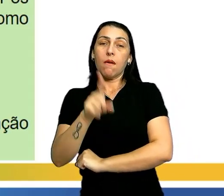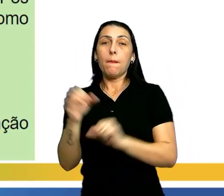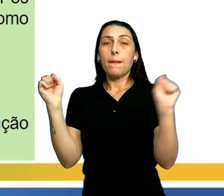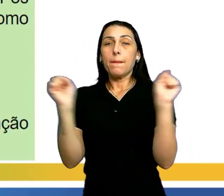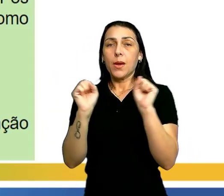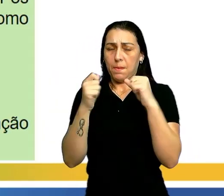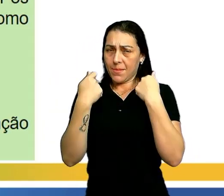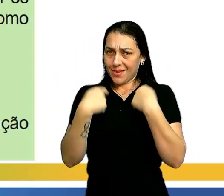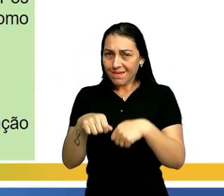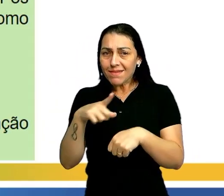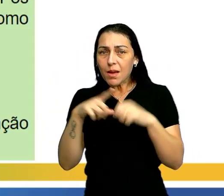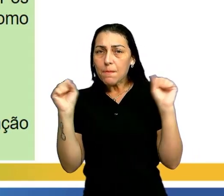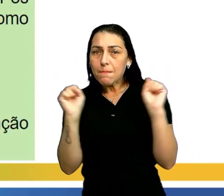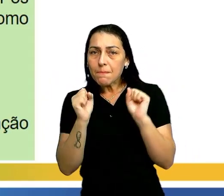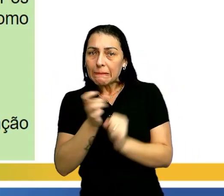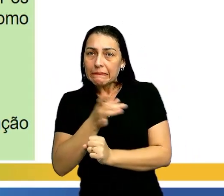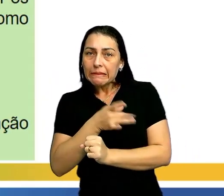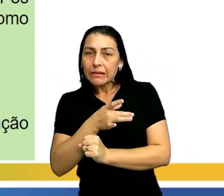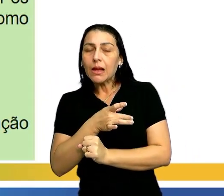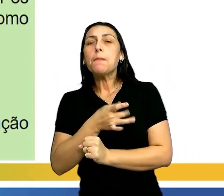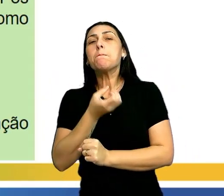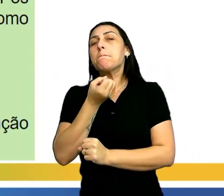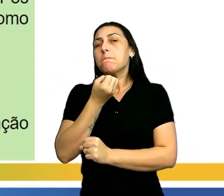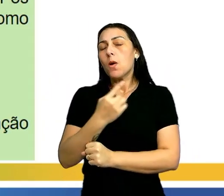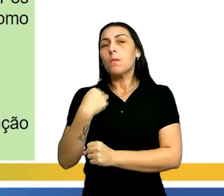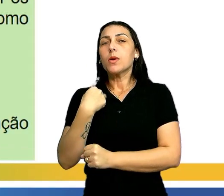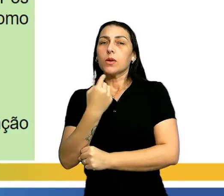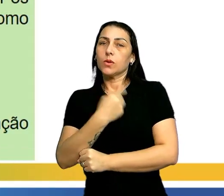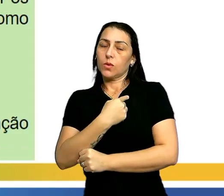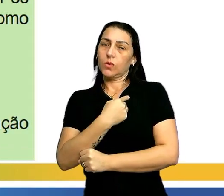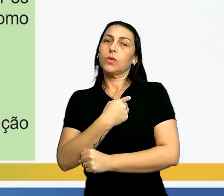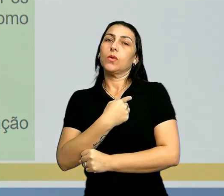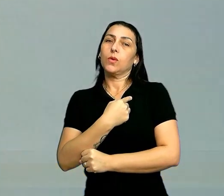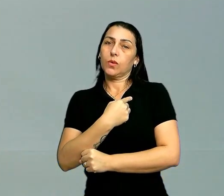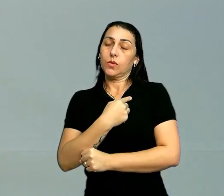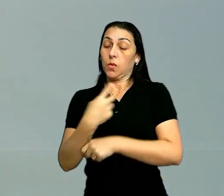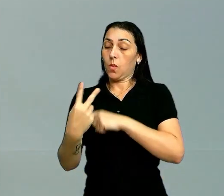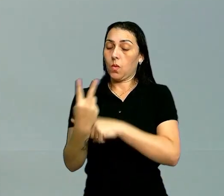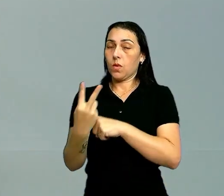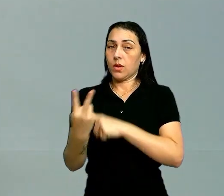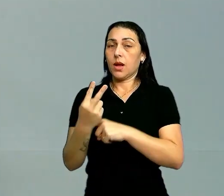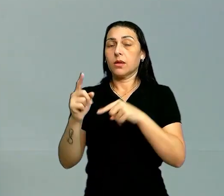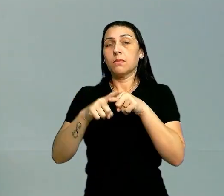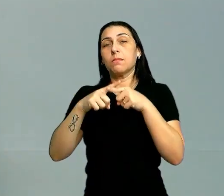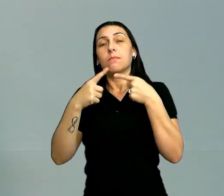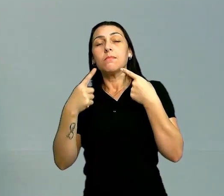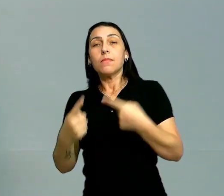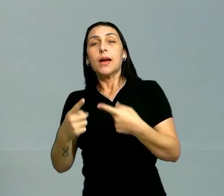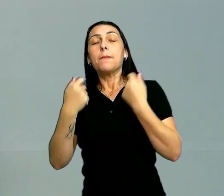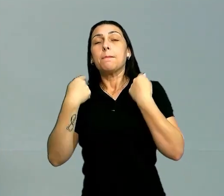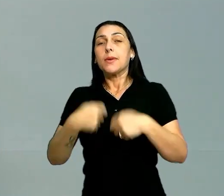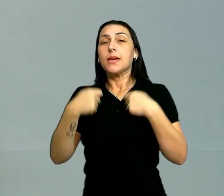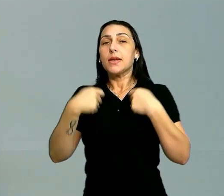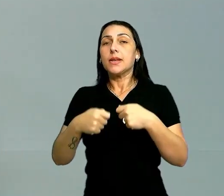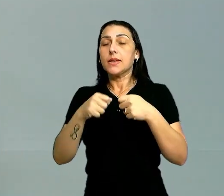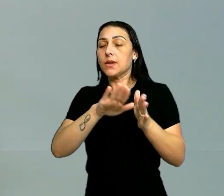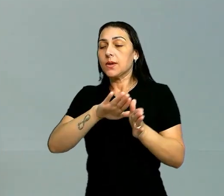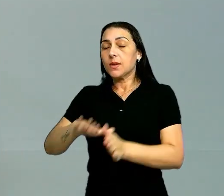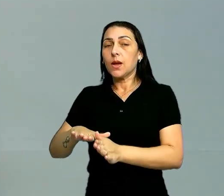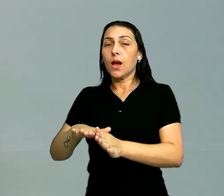Eu devo ter medo? Bom, o medo ele é até bom para a nossa autopreservação. Agora, eu devo deixar o meu